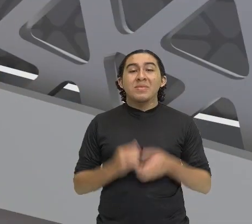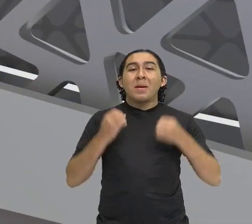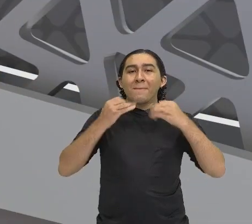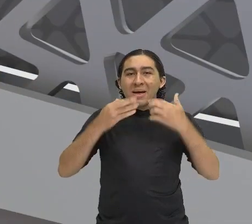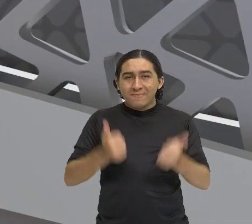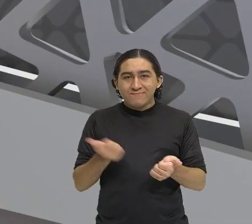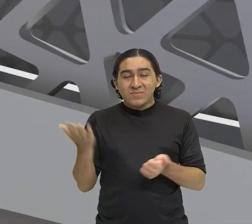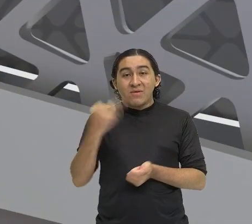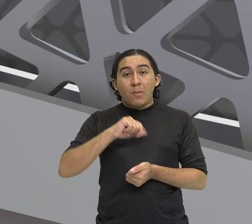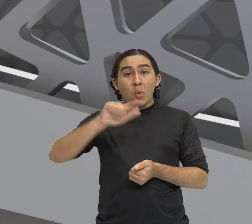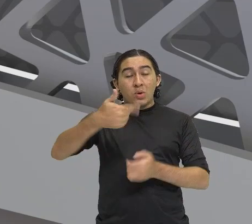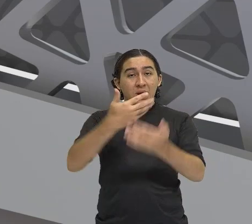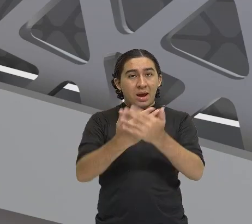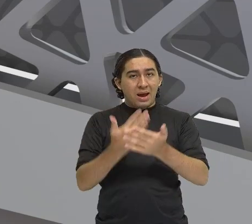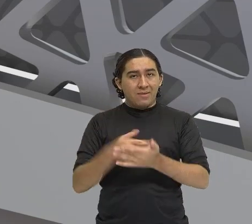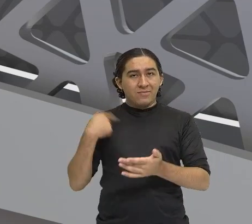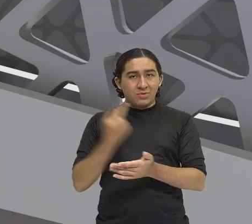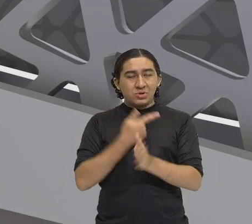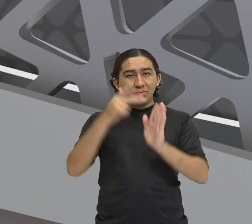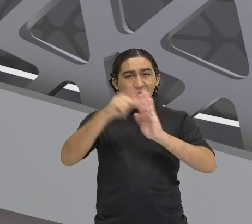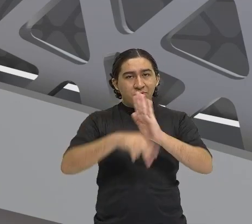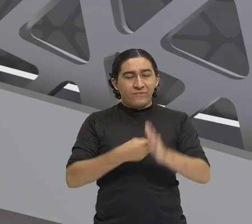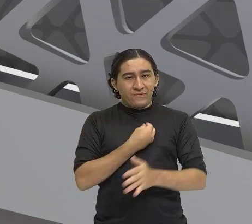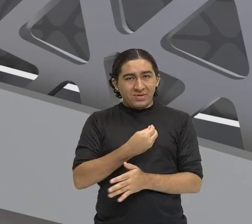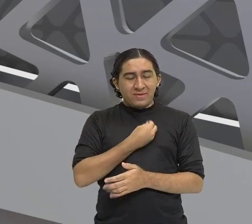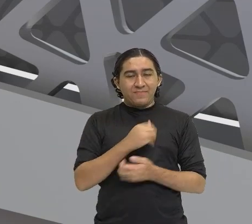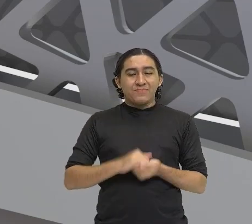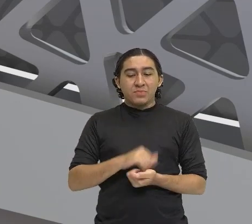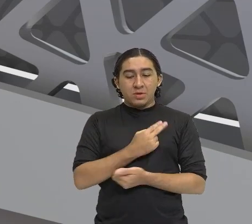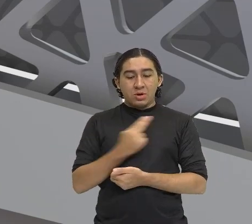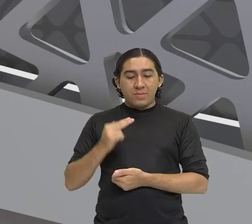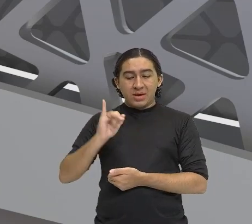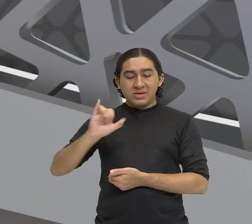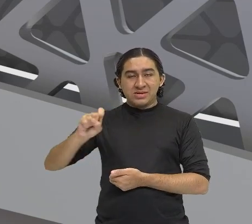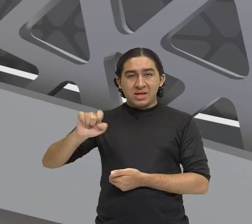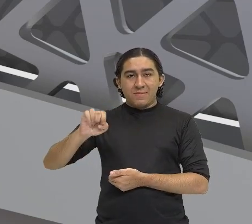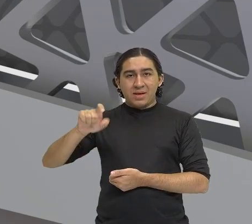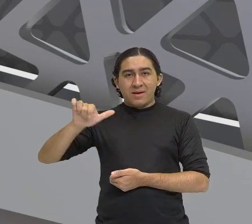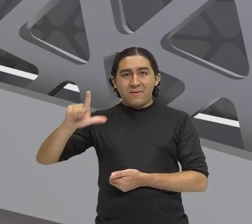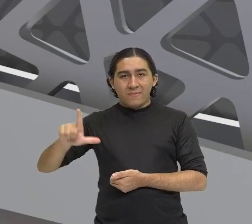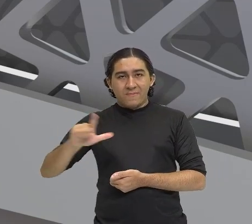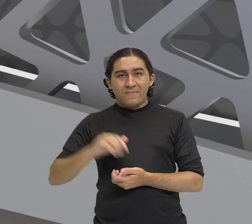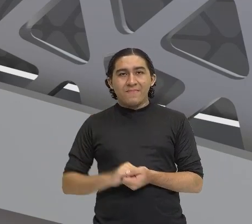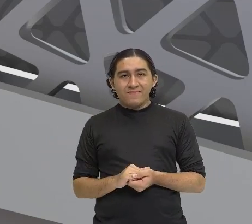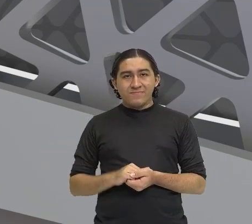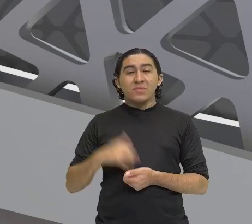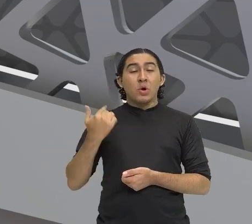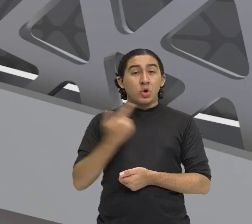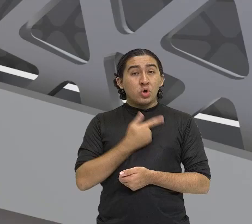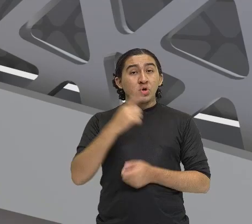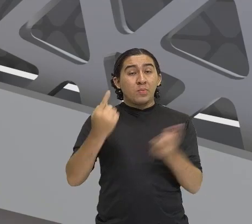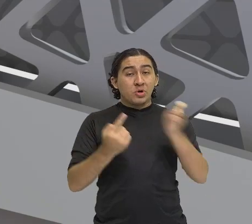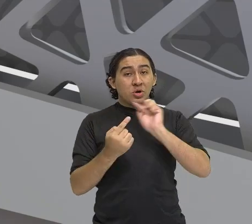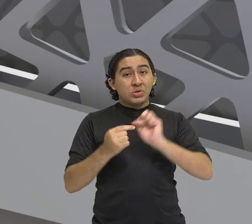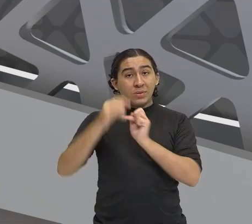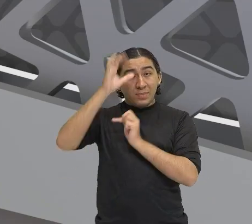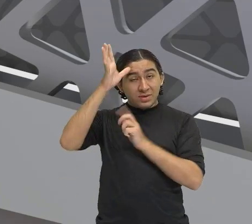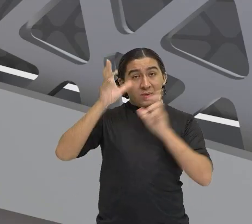Muito bem, vamos a mais uma aula do nosso projeto de vida. Eu sou a professora Isabel Saraiva e o nosso objeto